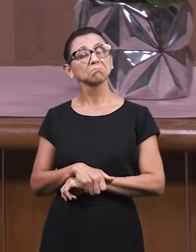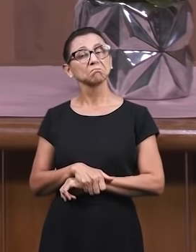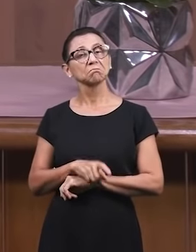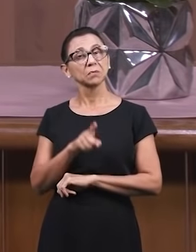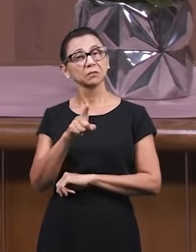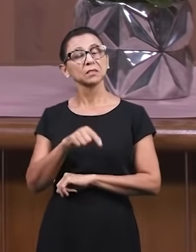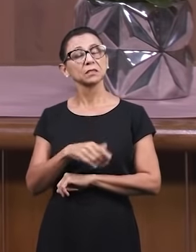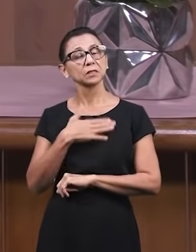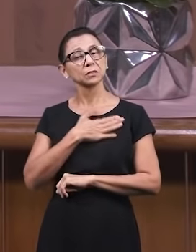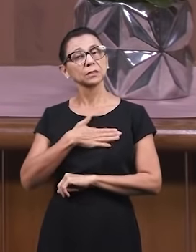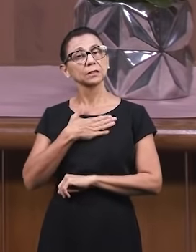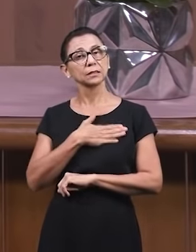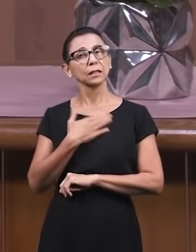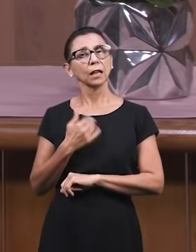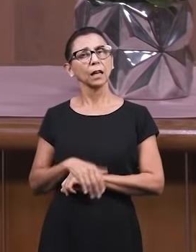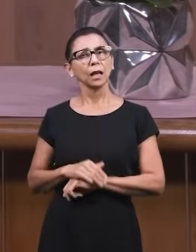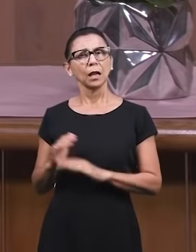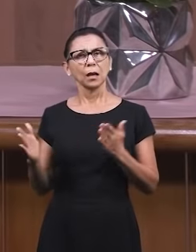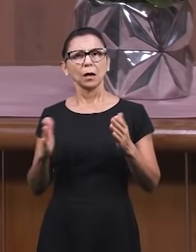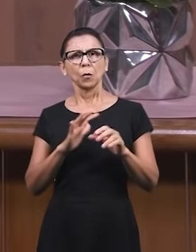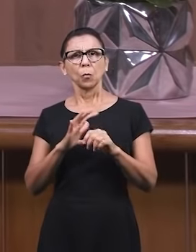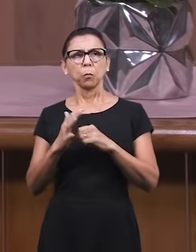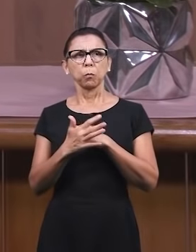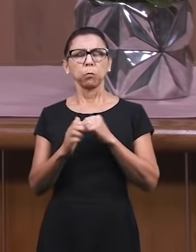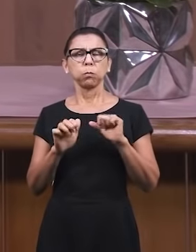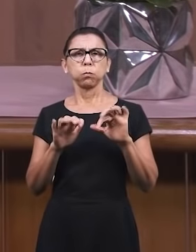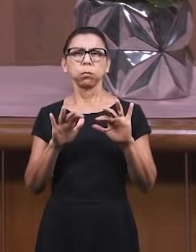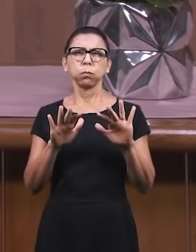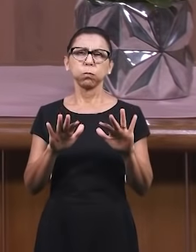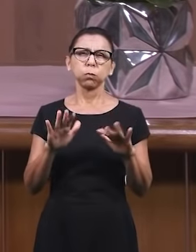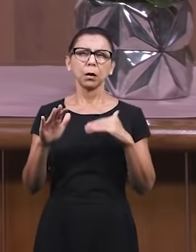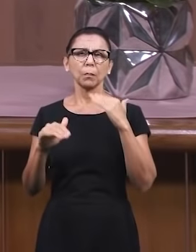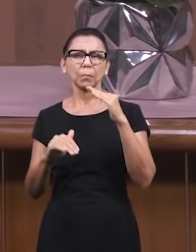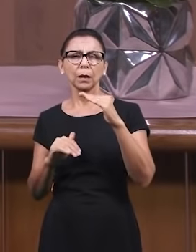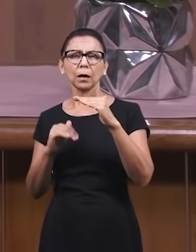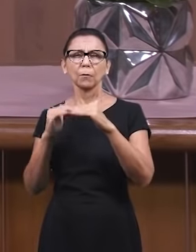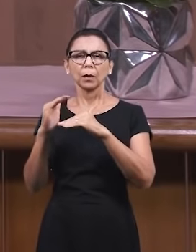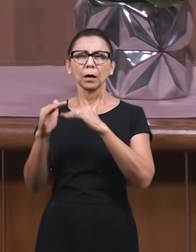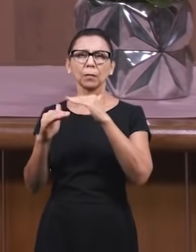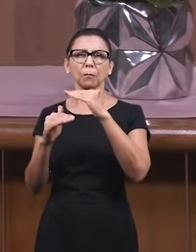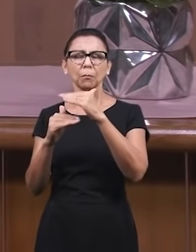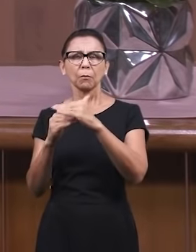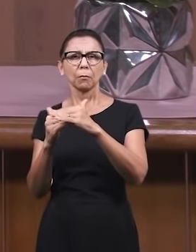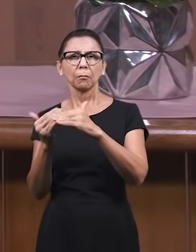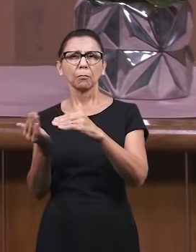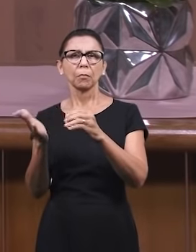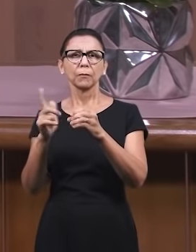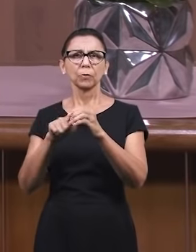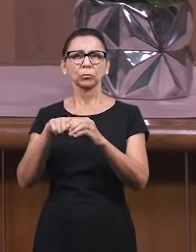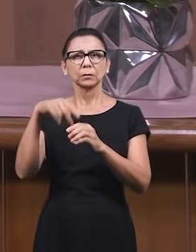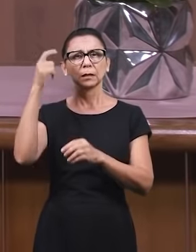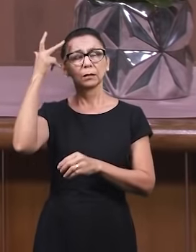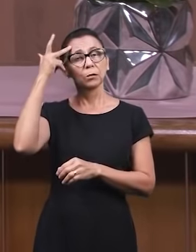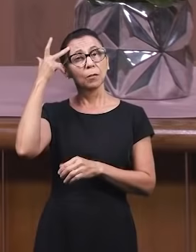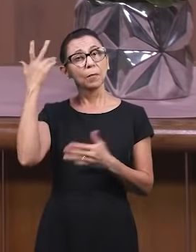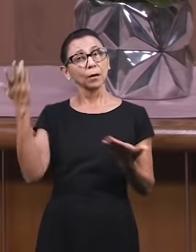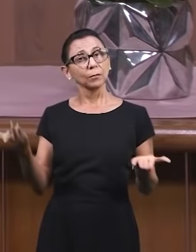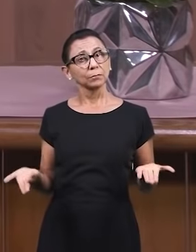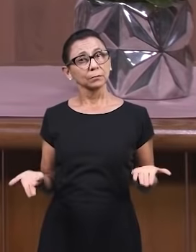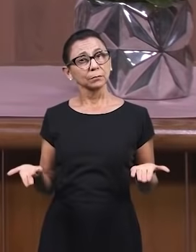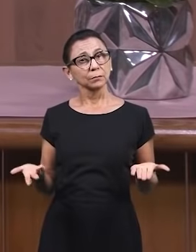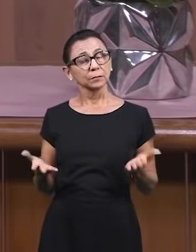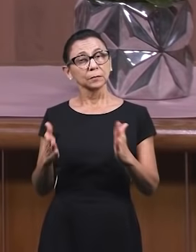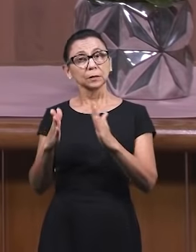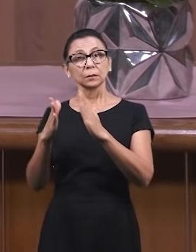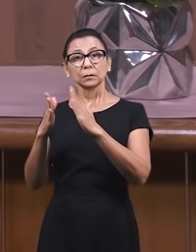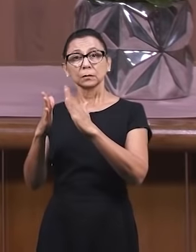você. Estamos nesse período da pandemia, onde aos poucos as coisas vão voltando ao normal, dentre elas, os cultos nas nossas